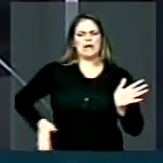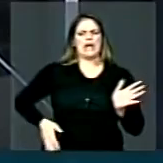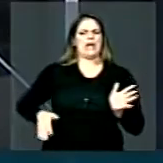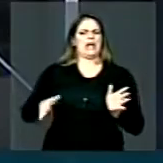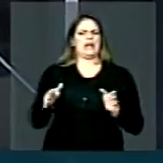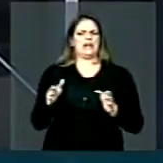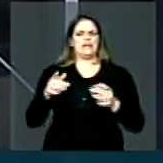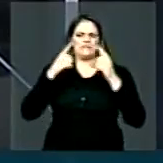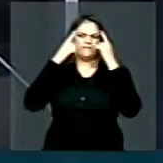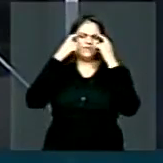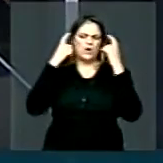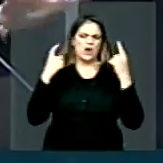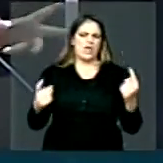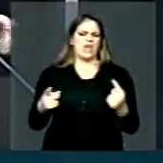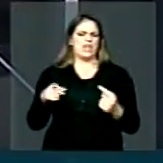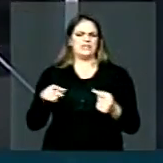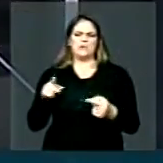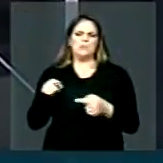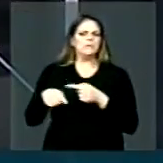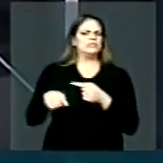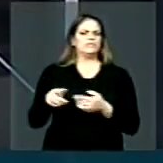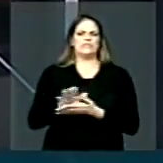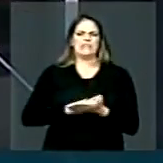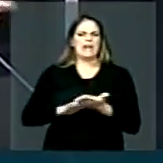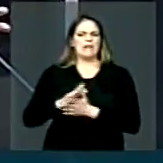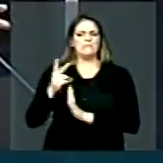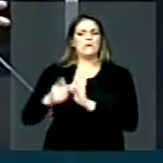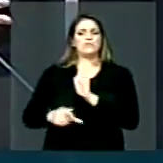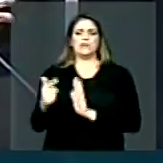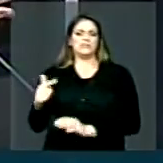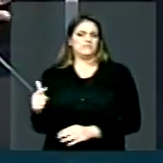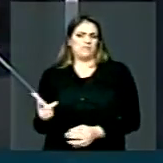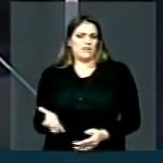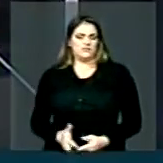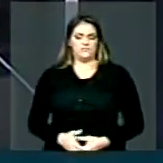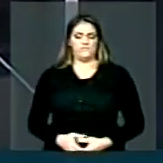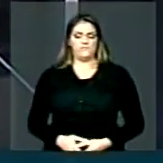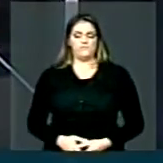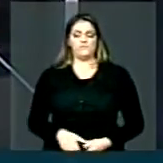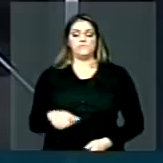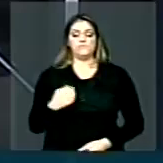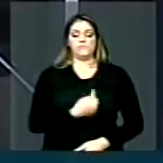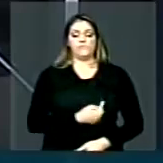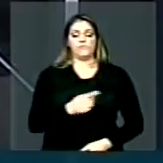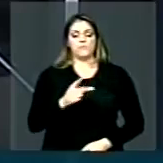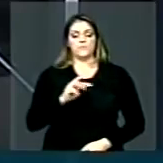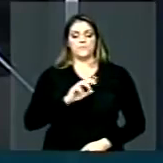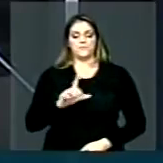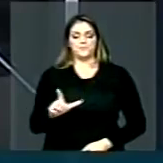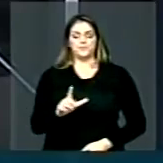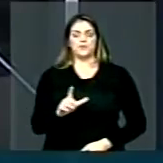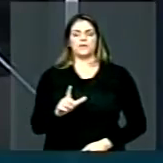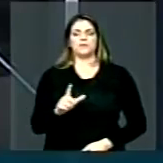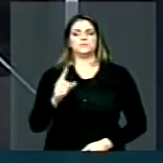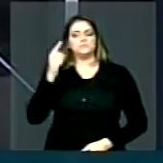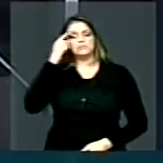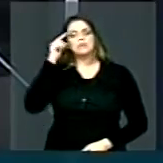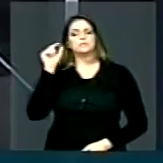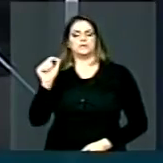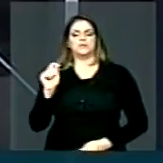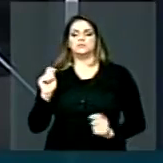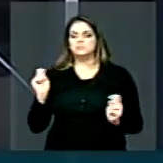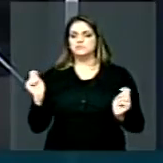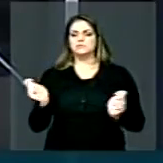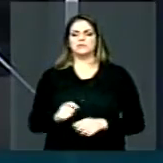minoritários, violentos, que não têm proposta, que não têm projeto político. O PSOL, pelo contrário, entende que é